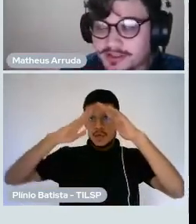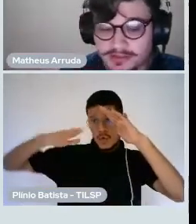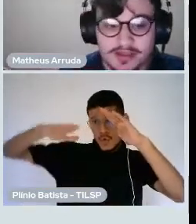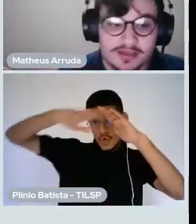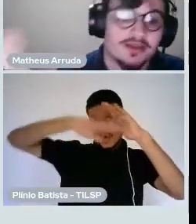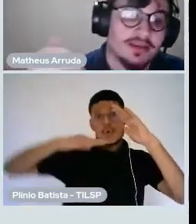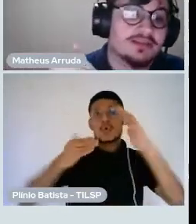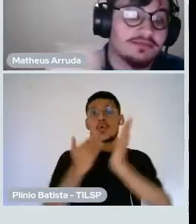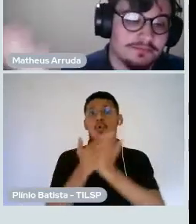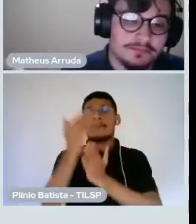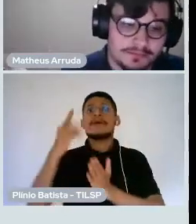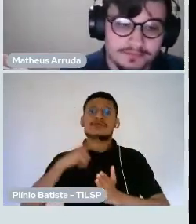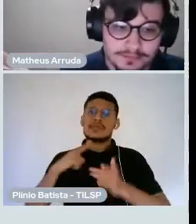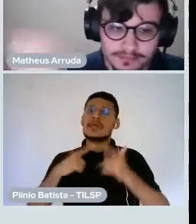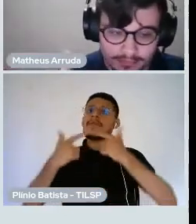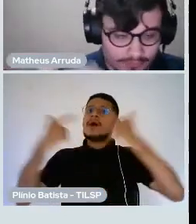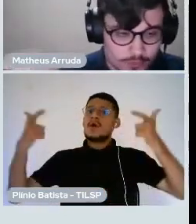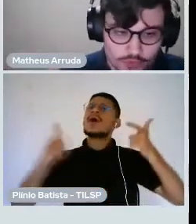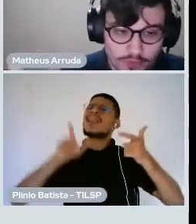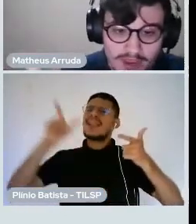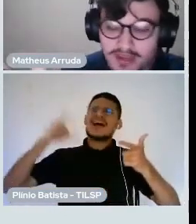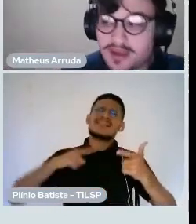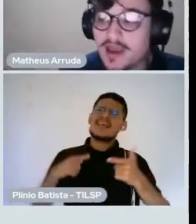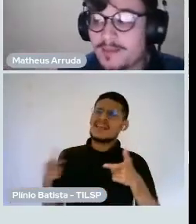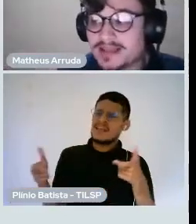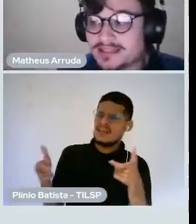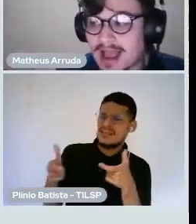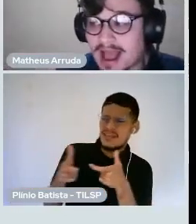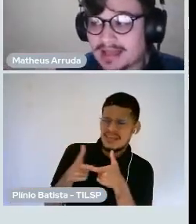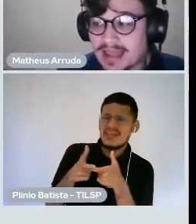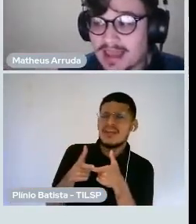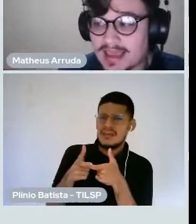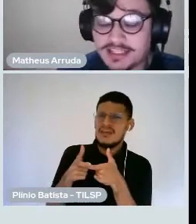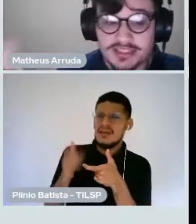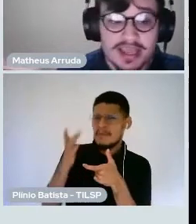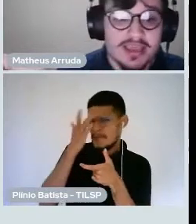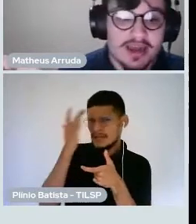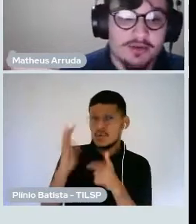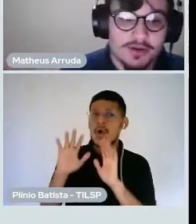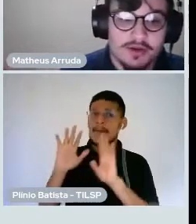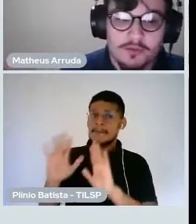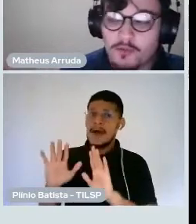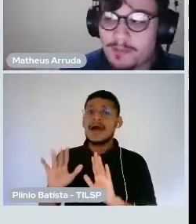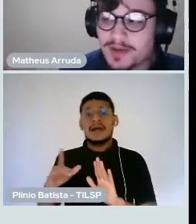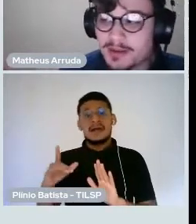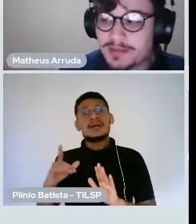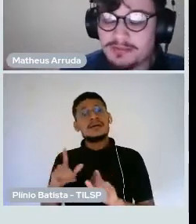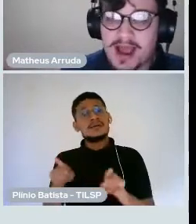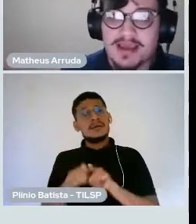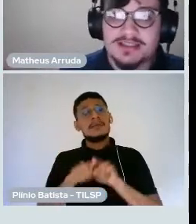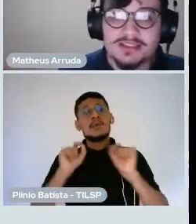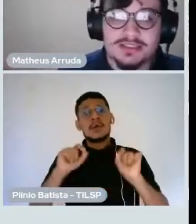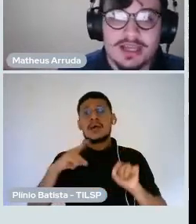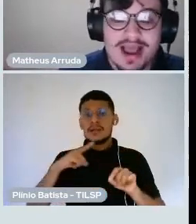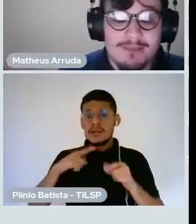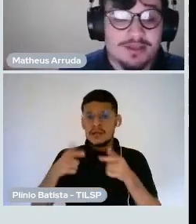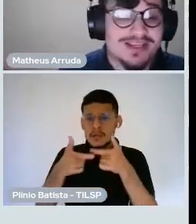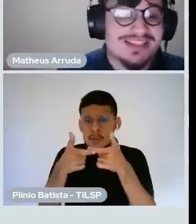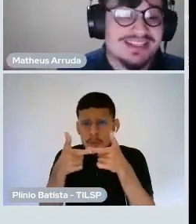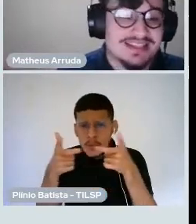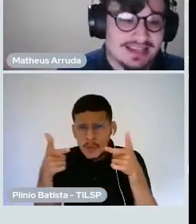do que nós, né? Isso, tudo bem. Mas até aí eles têm, querendo ou não, uma pirâmide